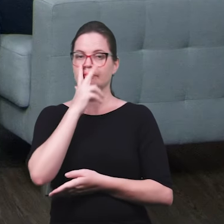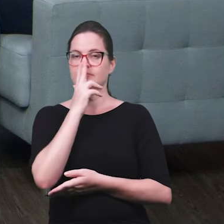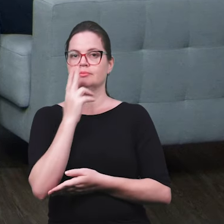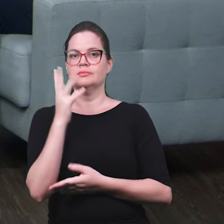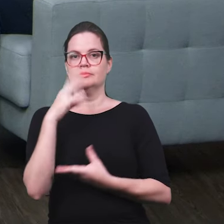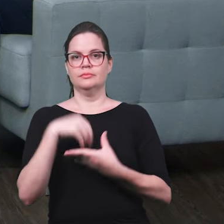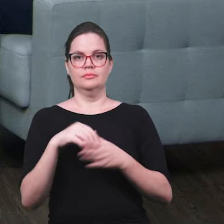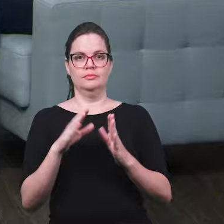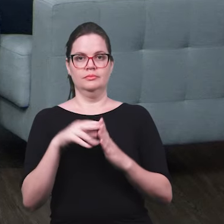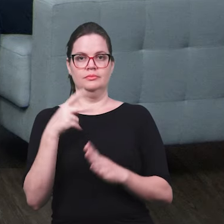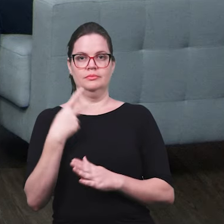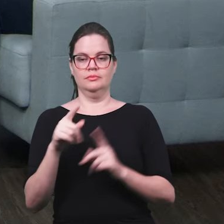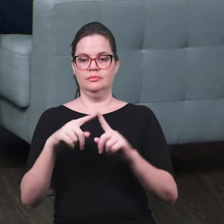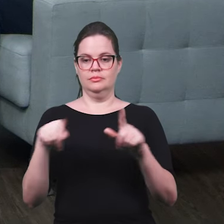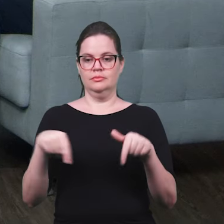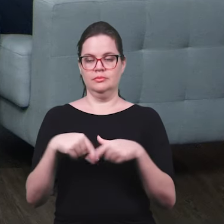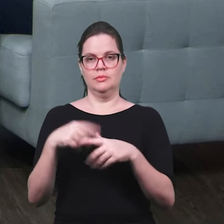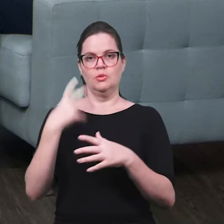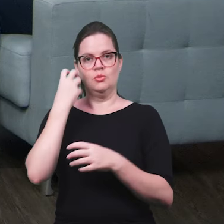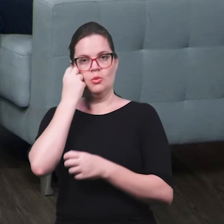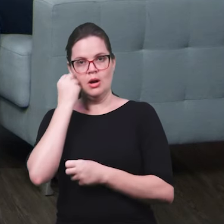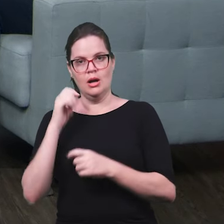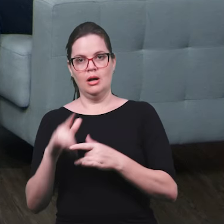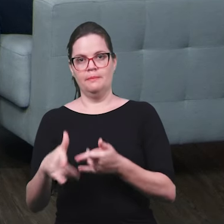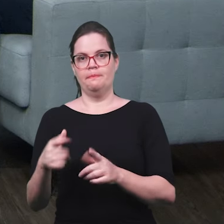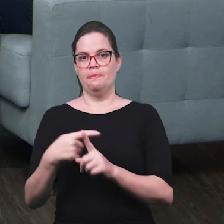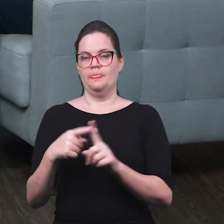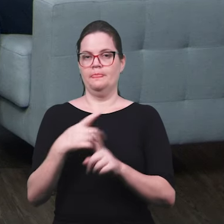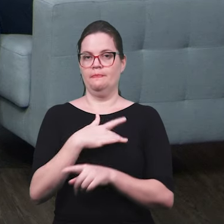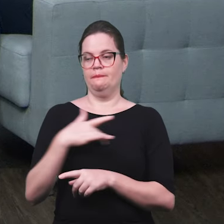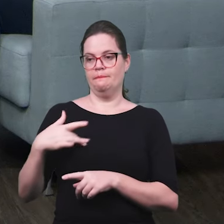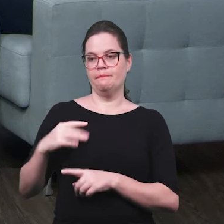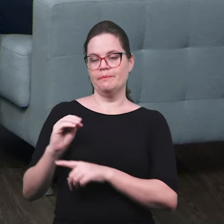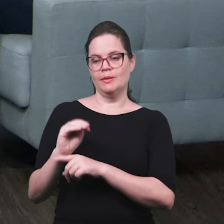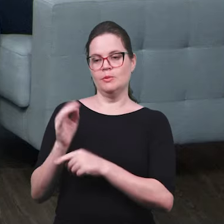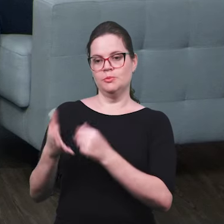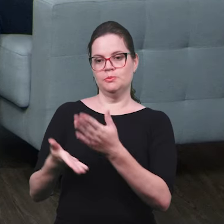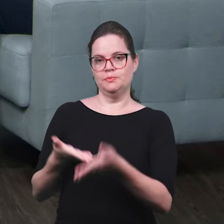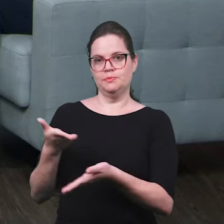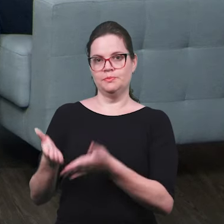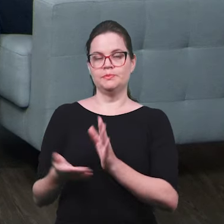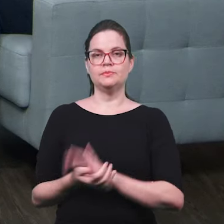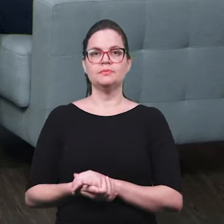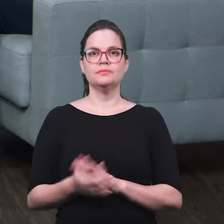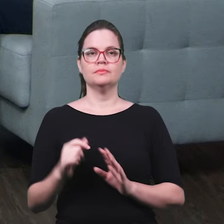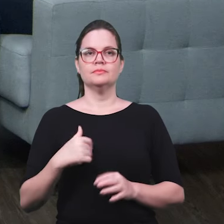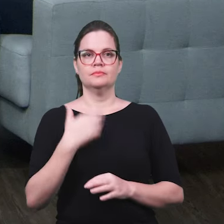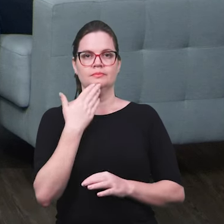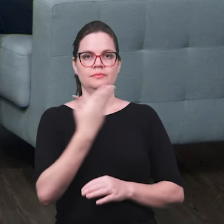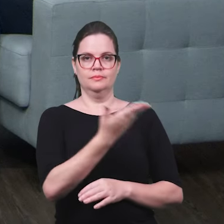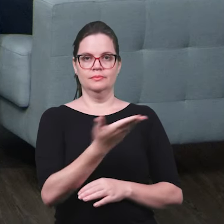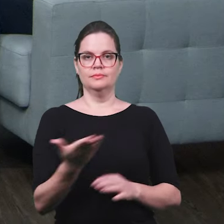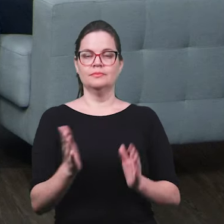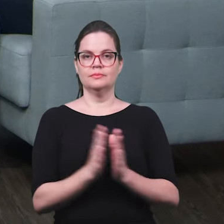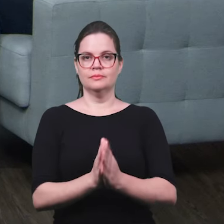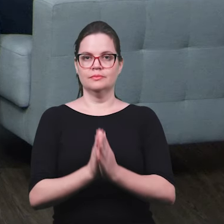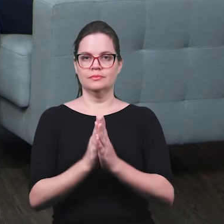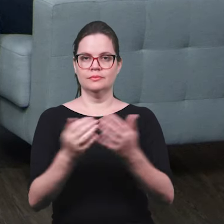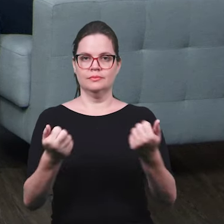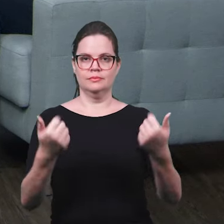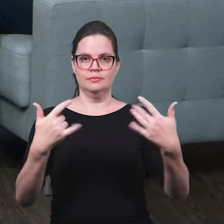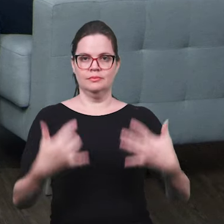se estivessem na sua casa mesmo, dentro de um quarto, mas com a parte da saúde sendo tratada ali. Então peço, Thalita, que